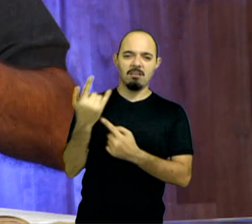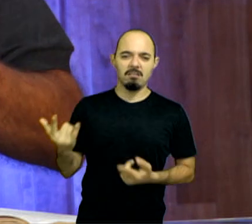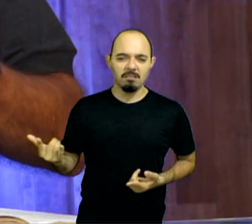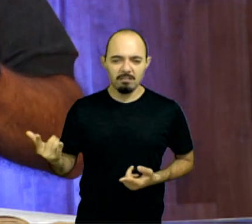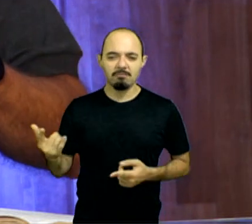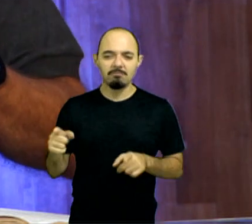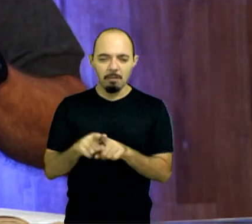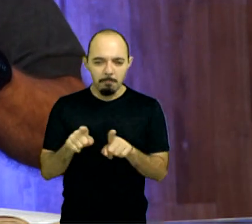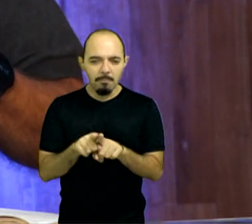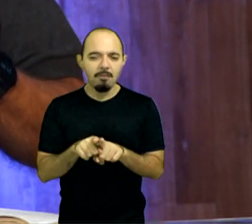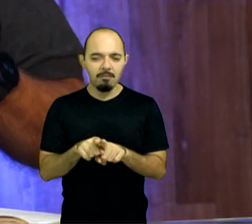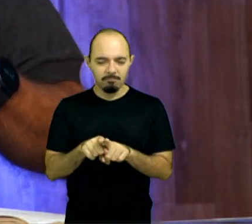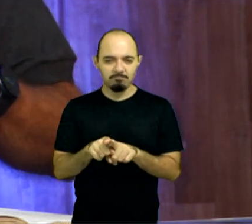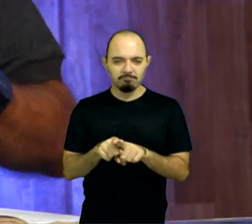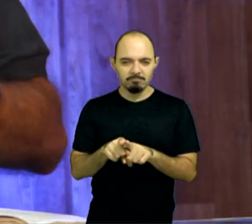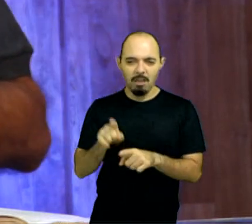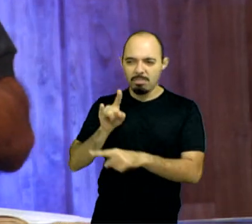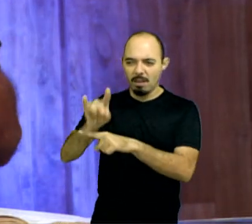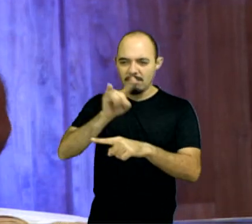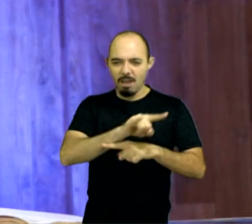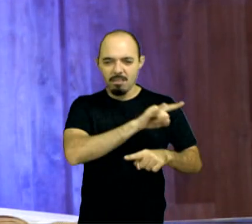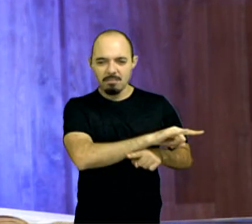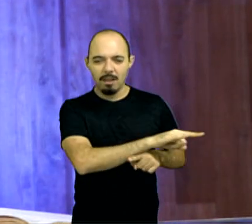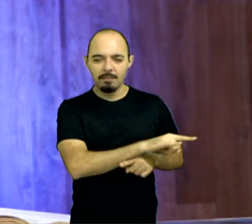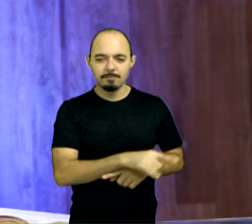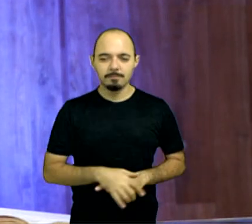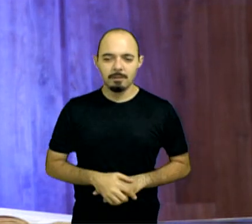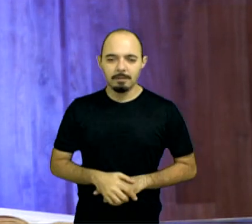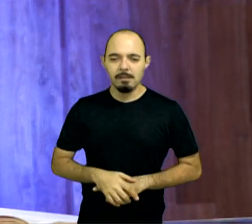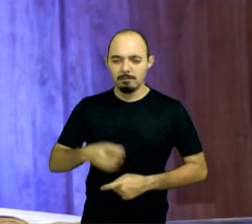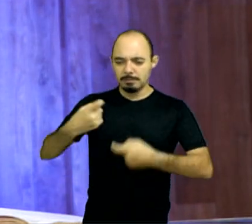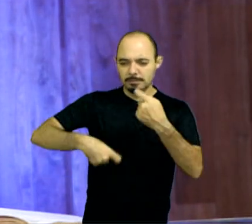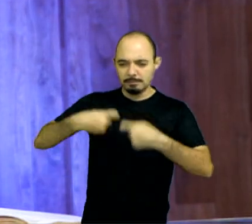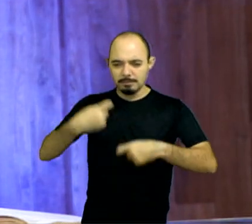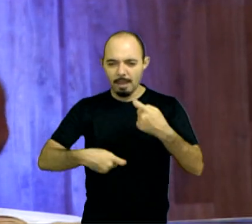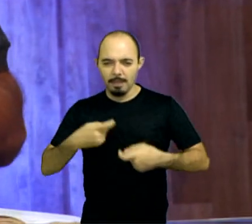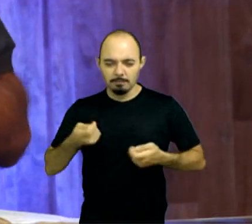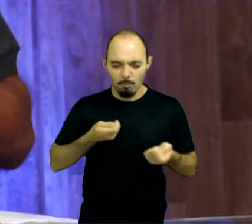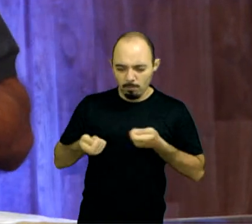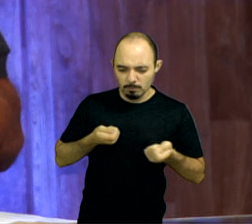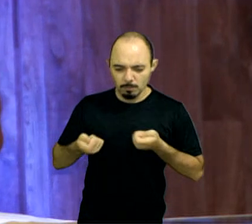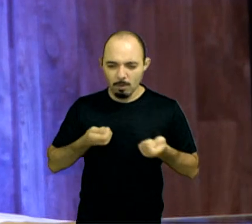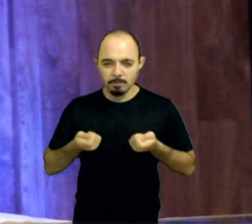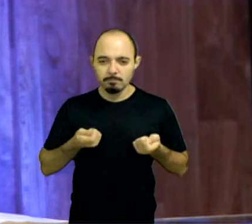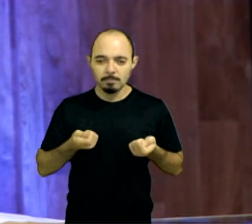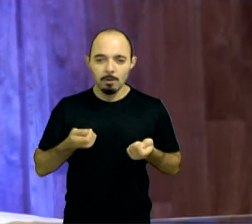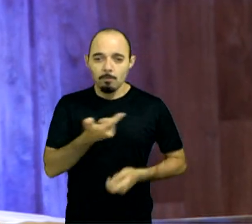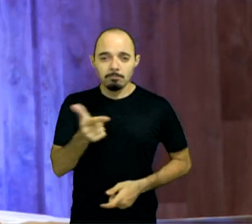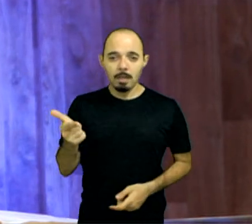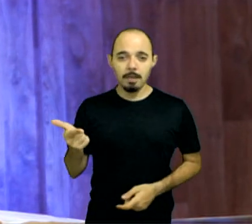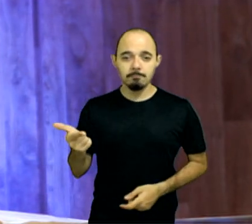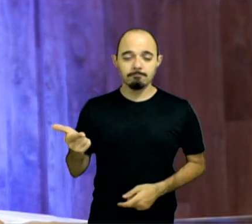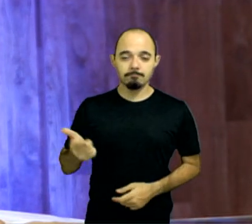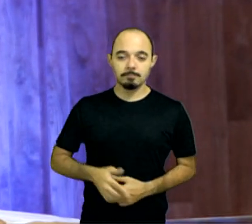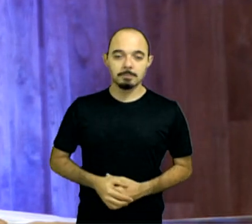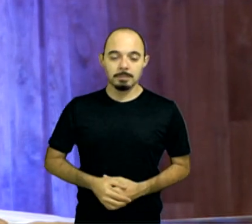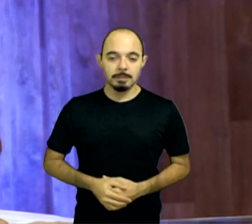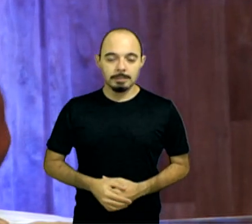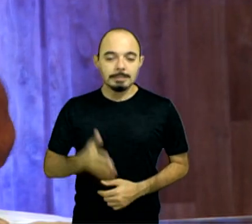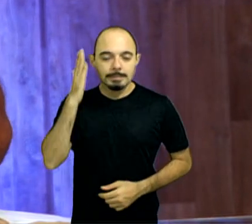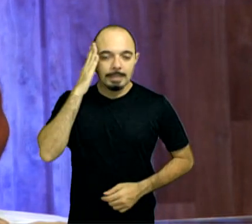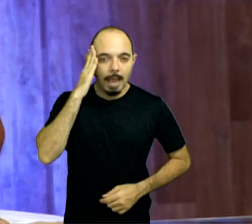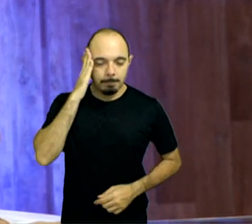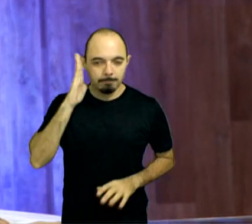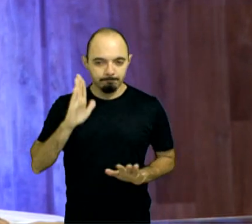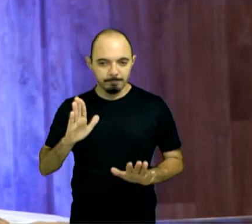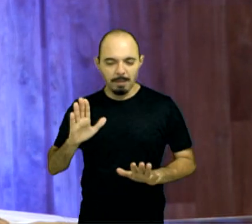esse impulso sexual. Essa coisa, né? Onde a pessoa, ela se